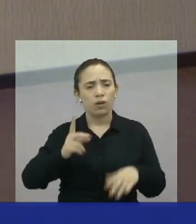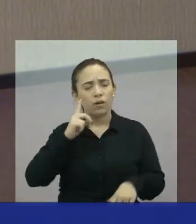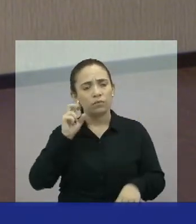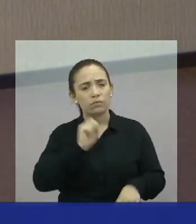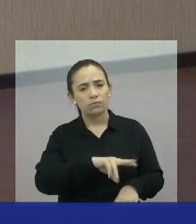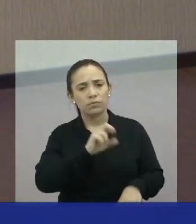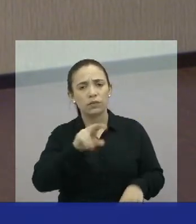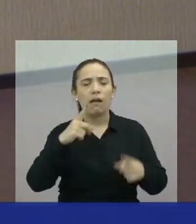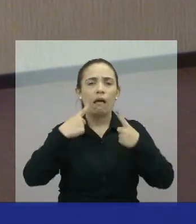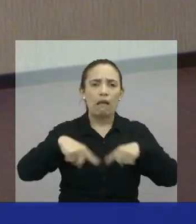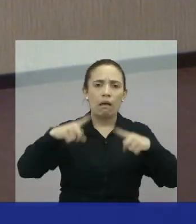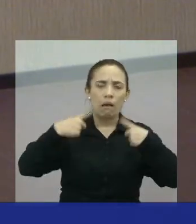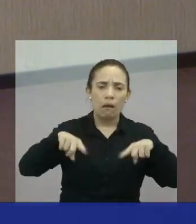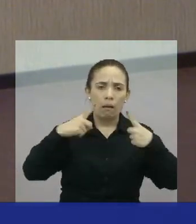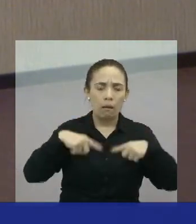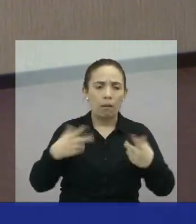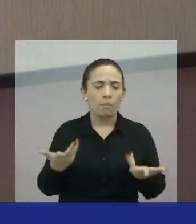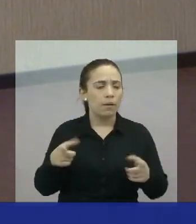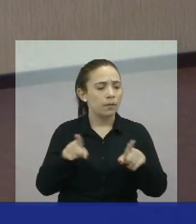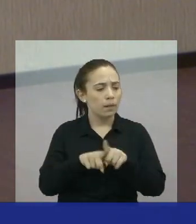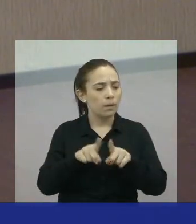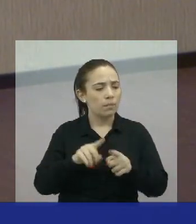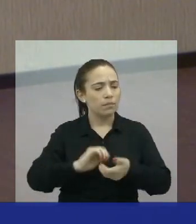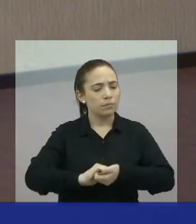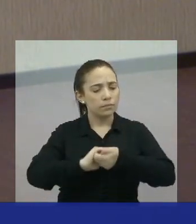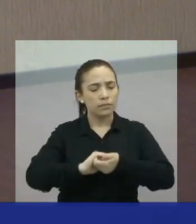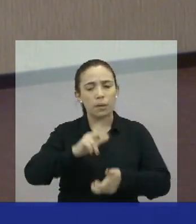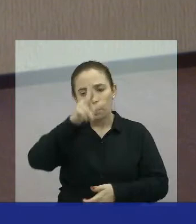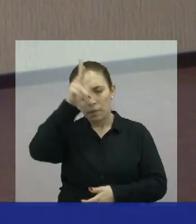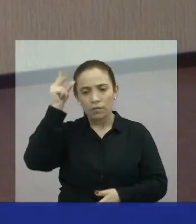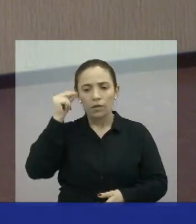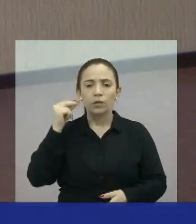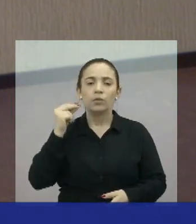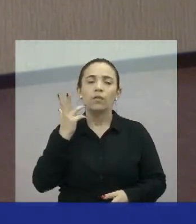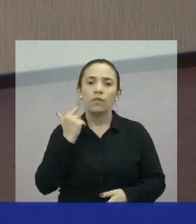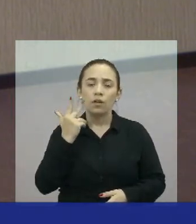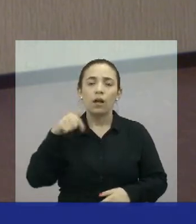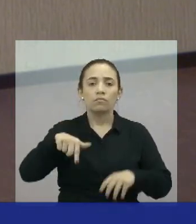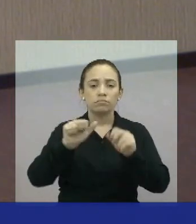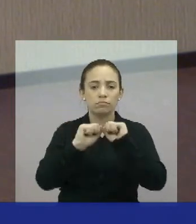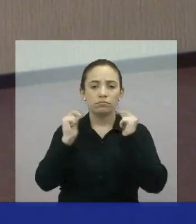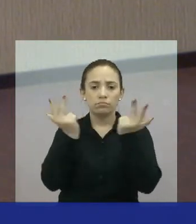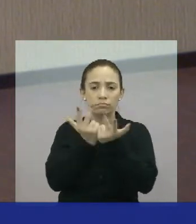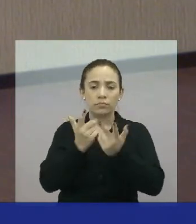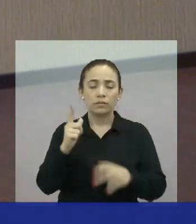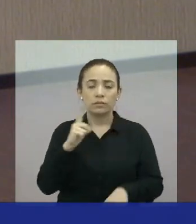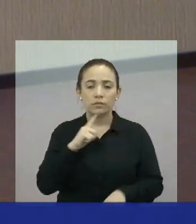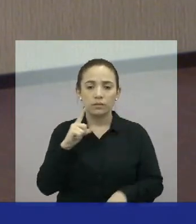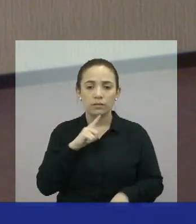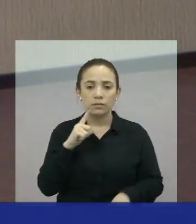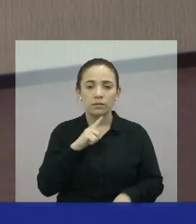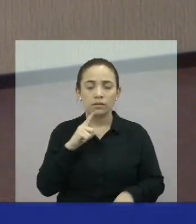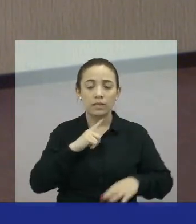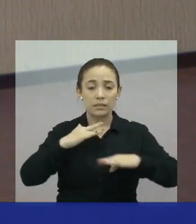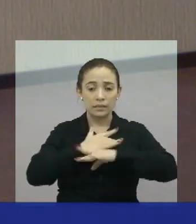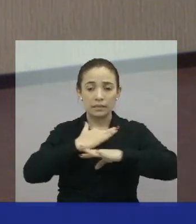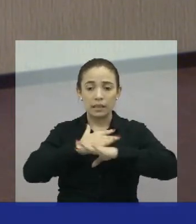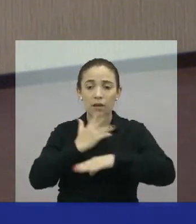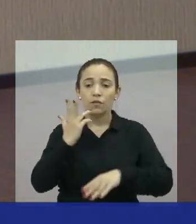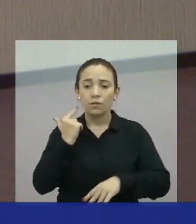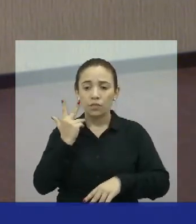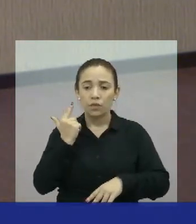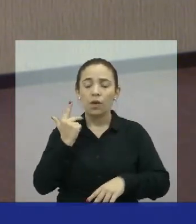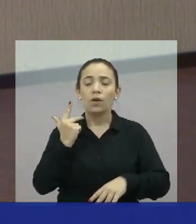dessas reclamações. E saudar a Prefeitura de Fortaleza, a Câmara Municipal, que se depender da cidade de Fortaleza e